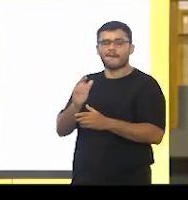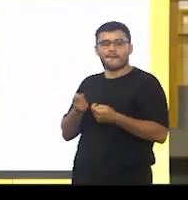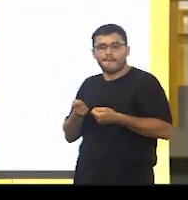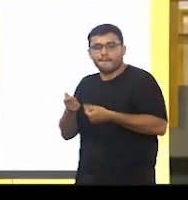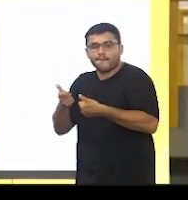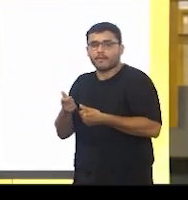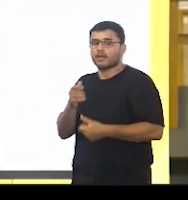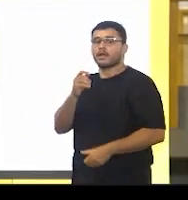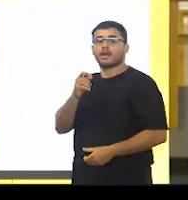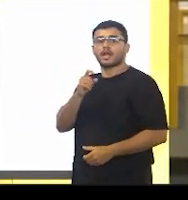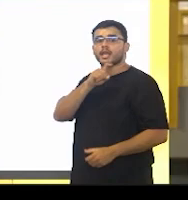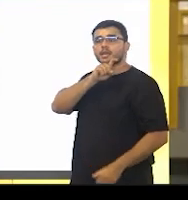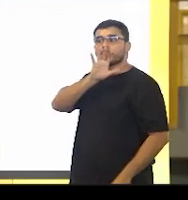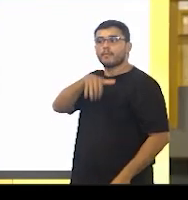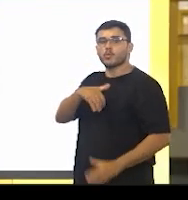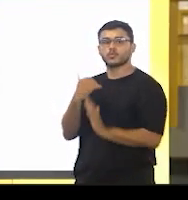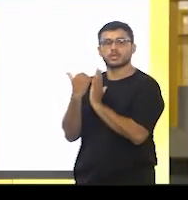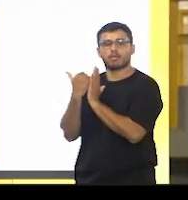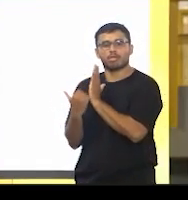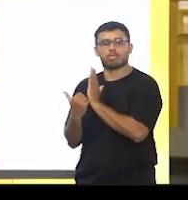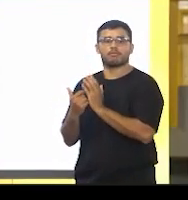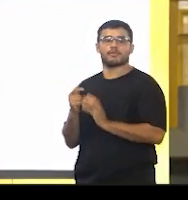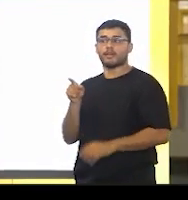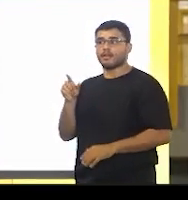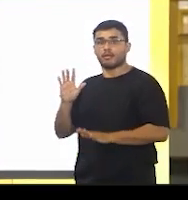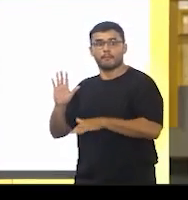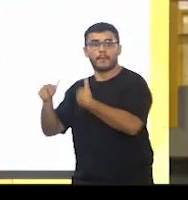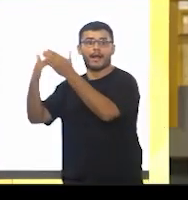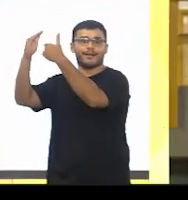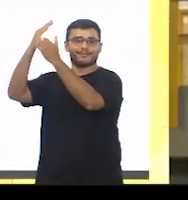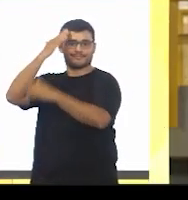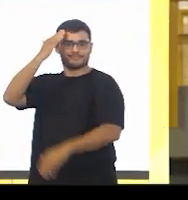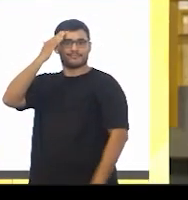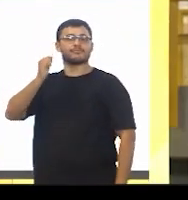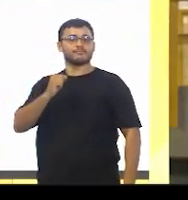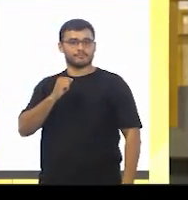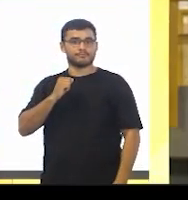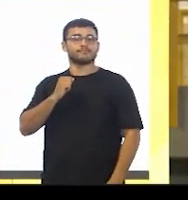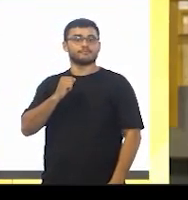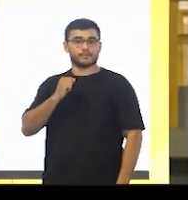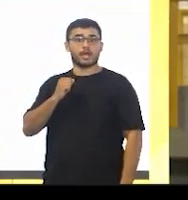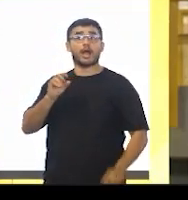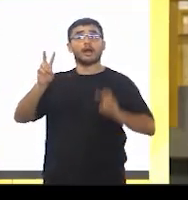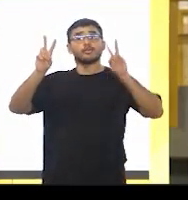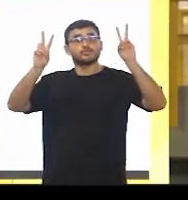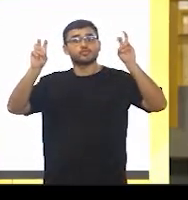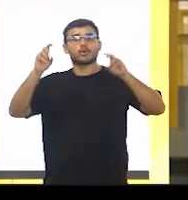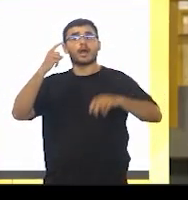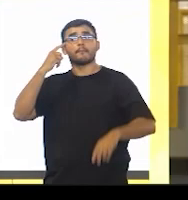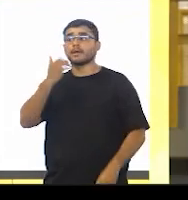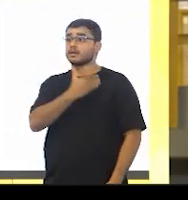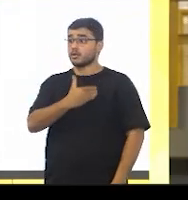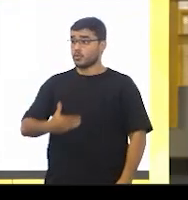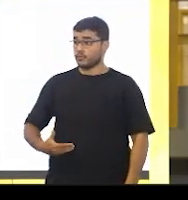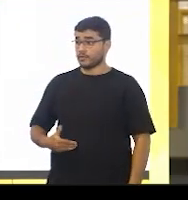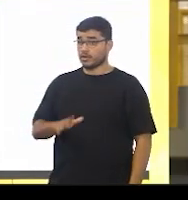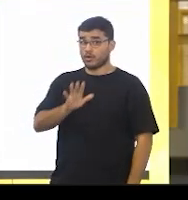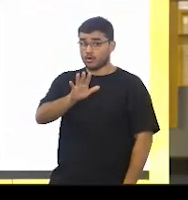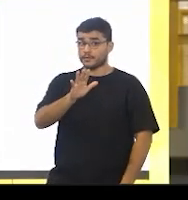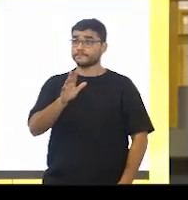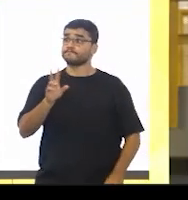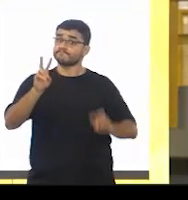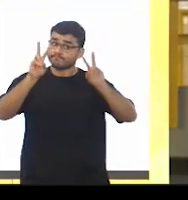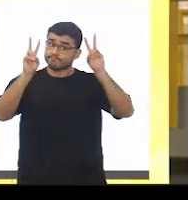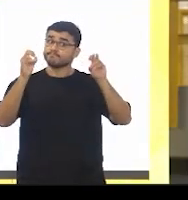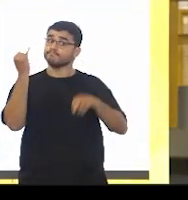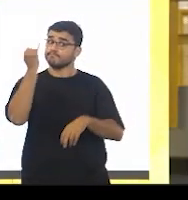numa aula, e eu falava para vocês, para os alunos, sobre essa habilidade, e eu dizia,